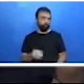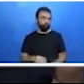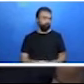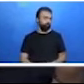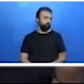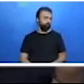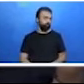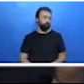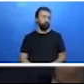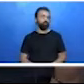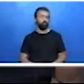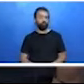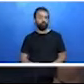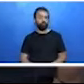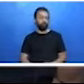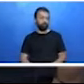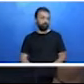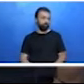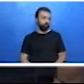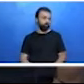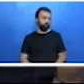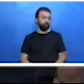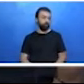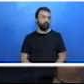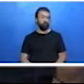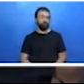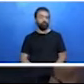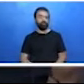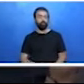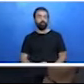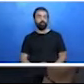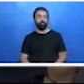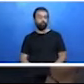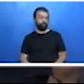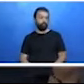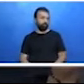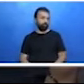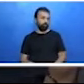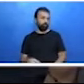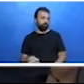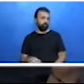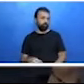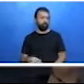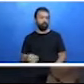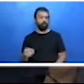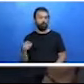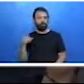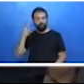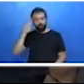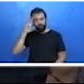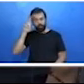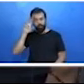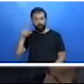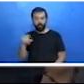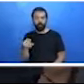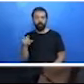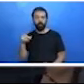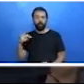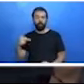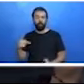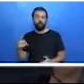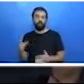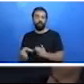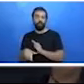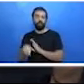anã. E depois, vampiro, olha o P aqui, tá? Lembrando a regra do M antes de